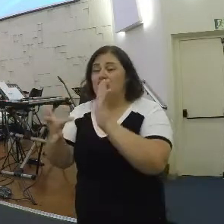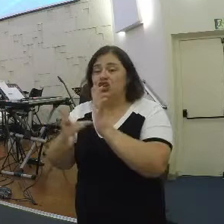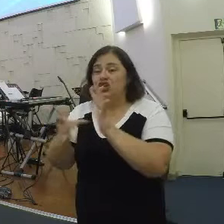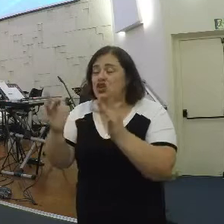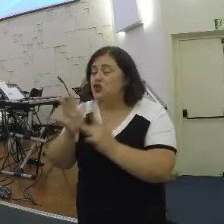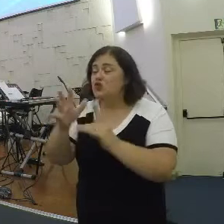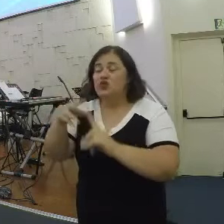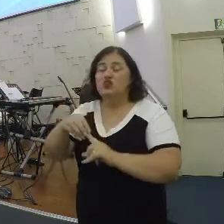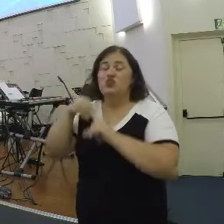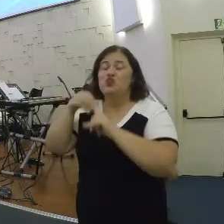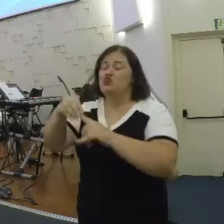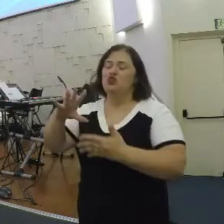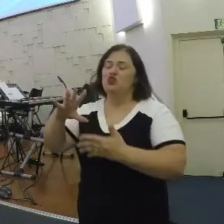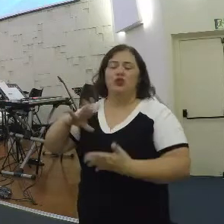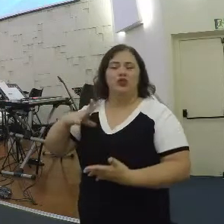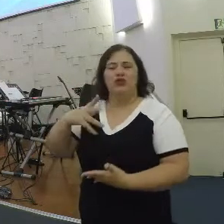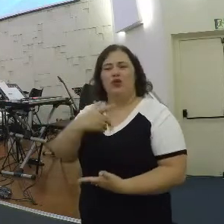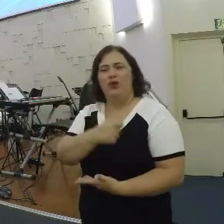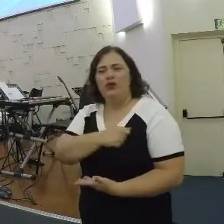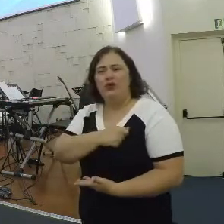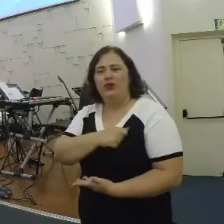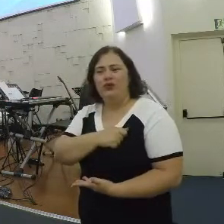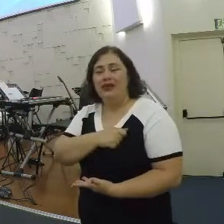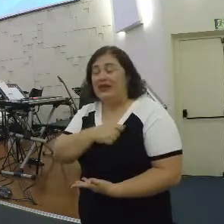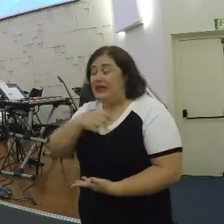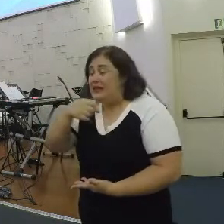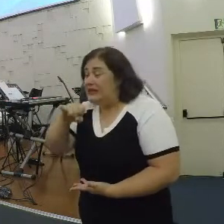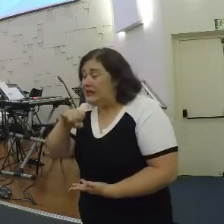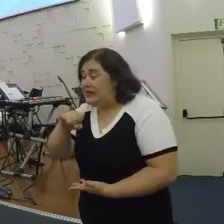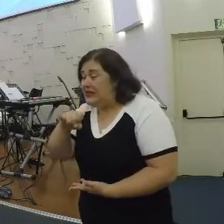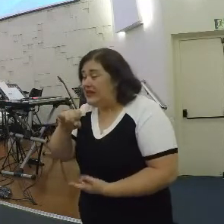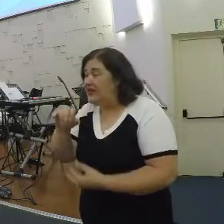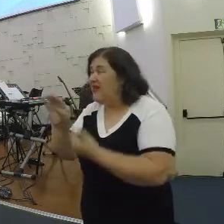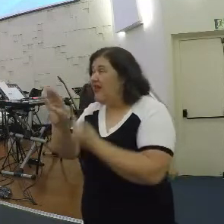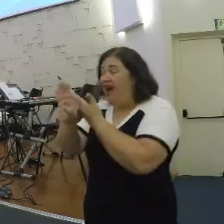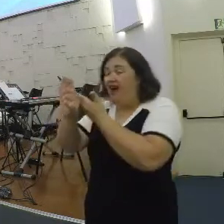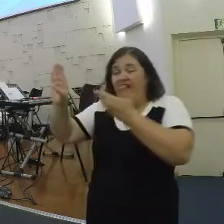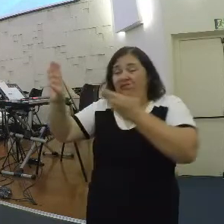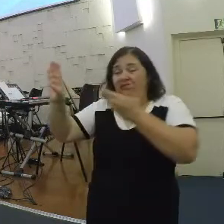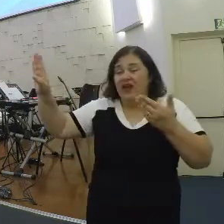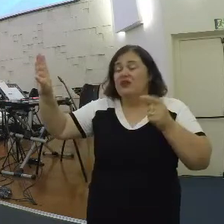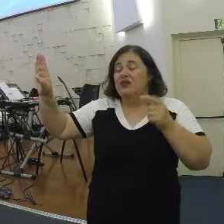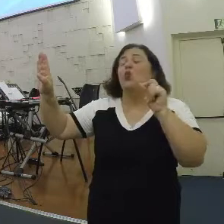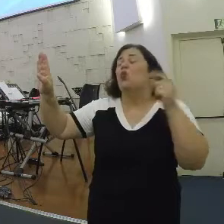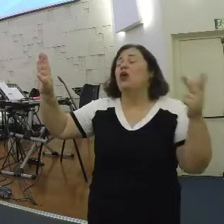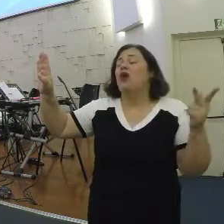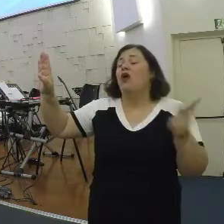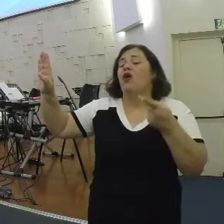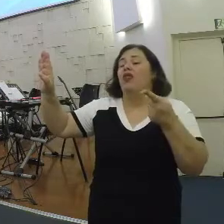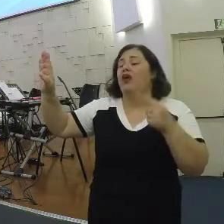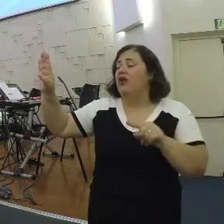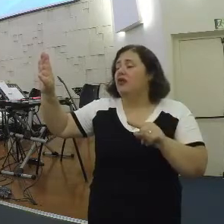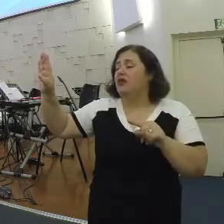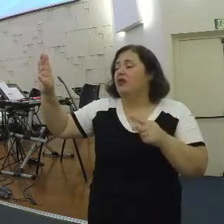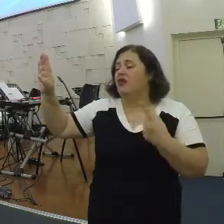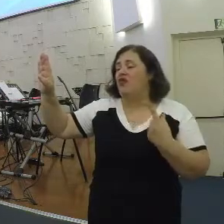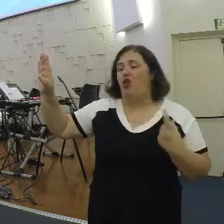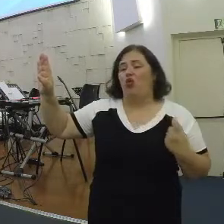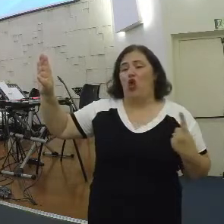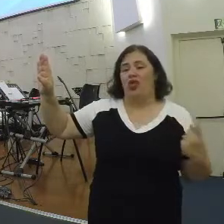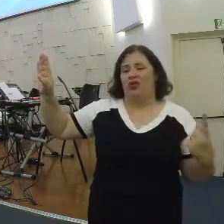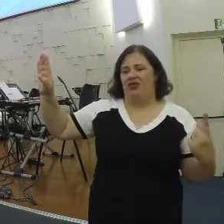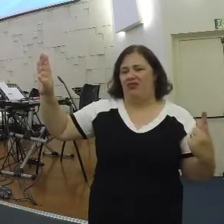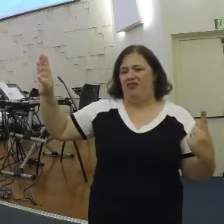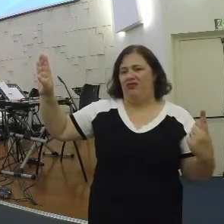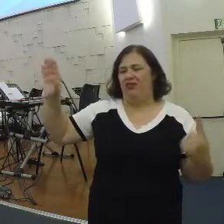chegou nesse lugar. E que sem Cristo você está perdido. E que existe a possibilidade de você vivenciar a eternidade no